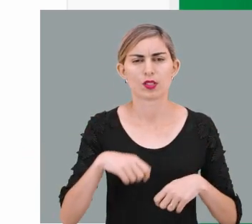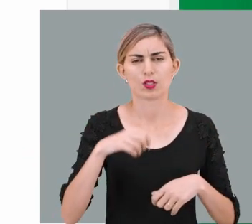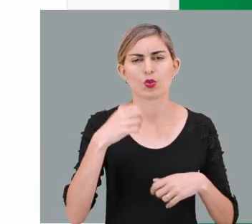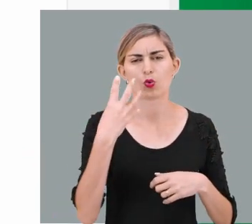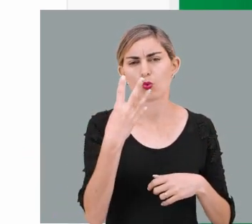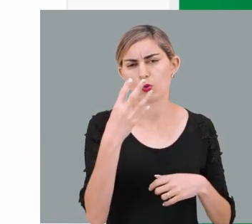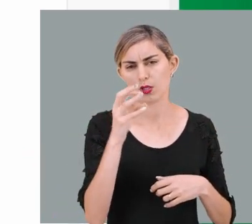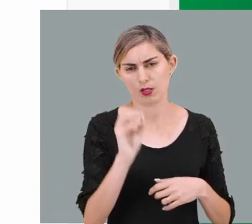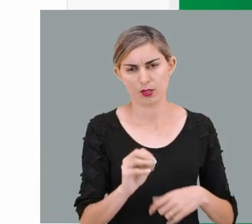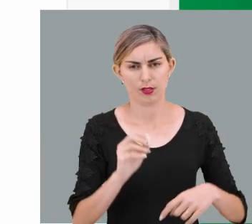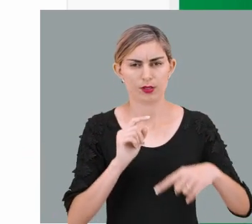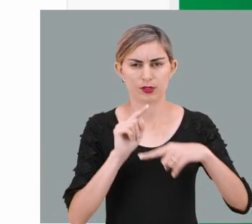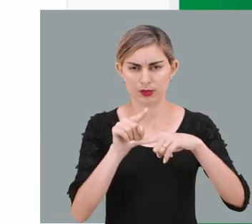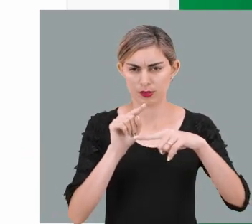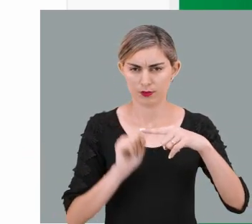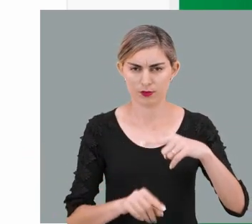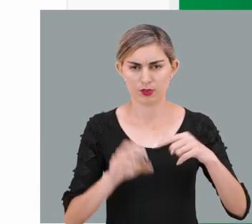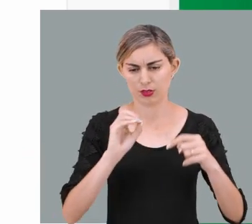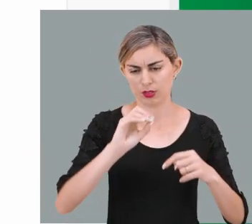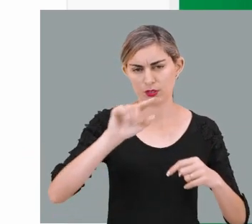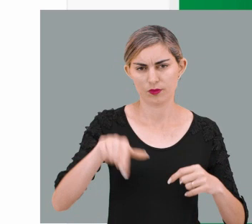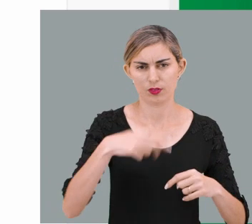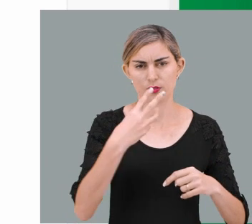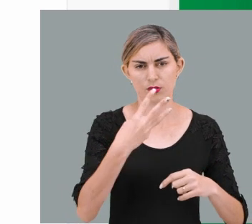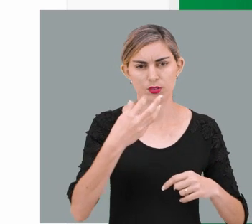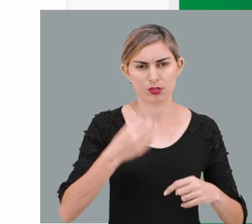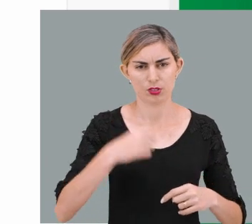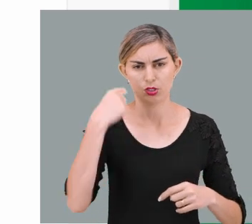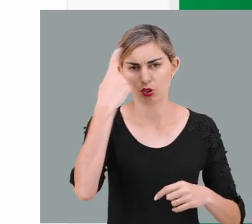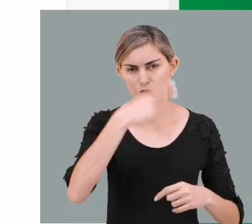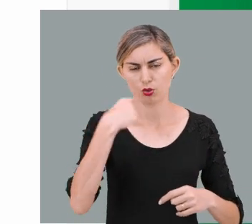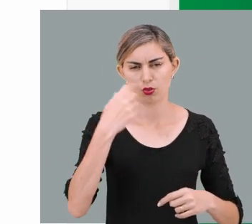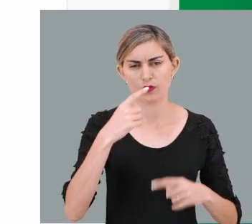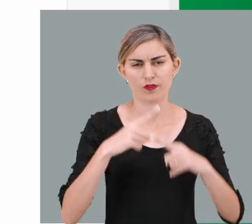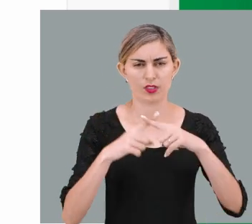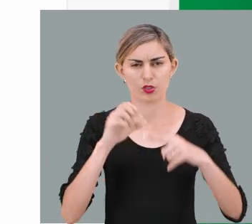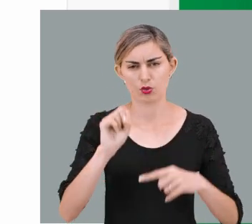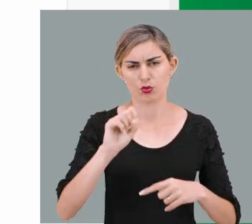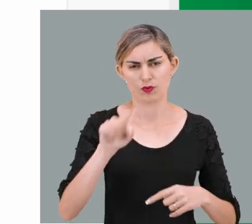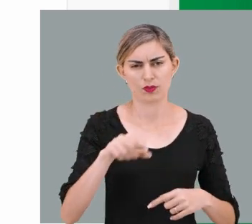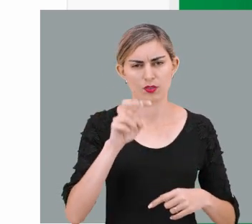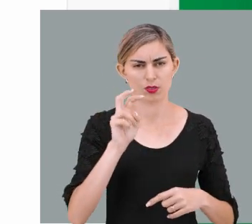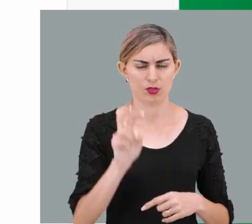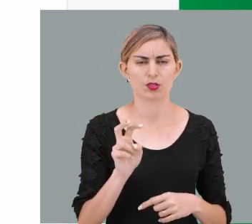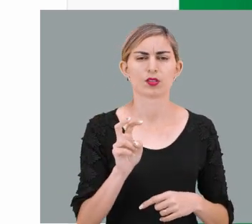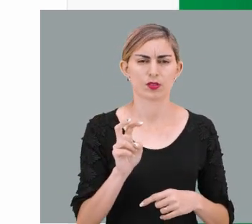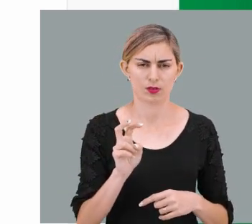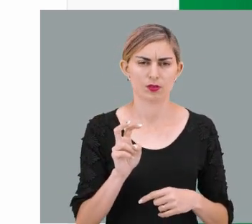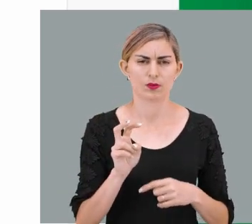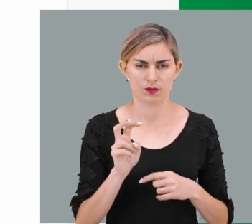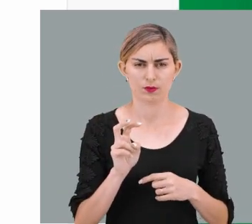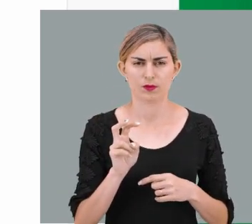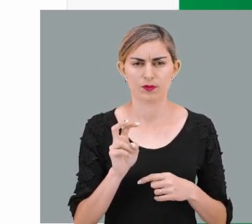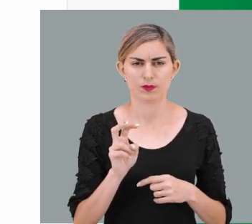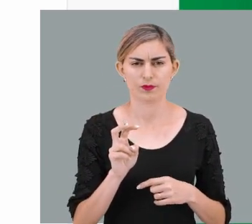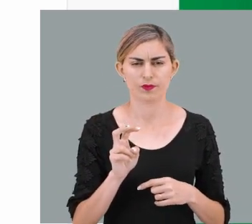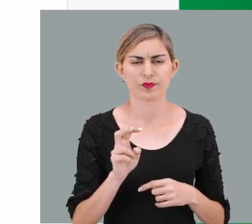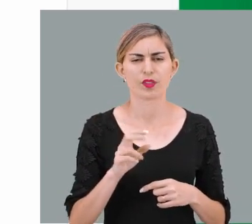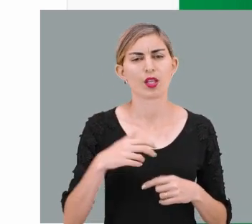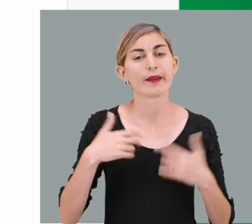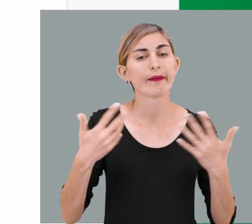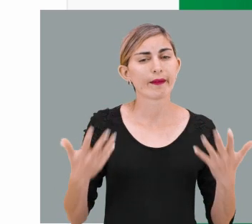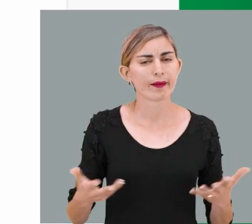será 40 dividido por 0,36 hora vezes 8,5, que é aquela quantidade da proporção da